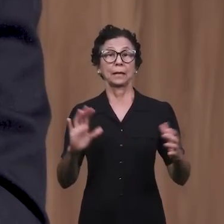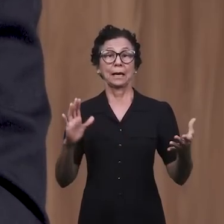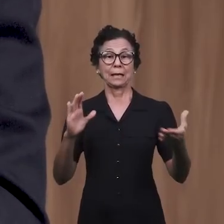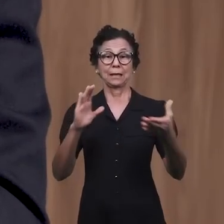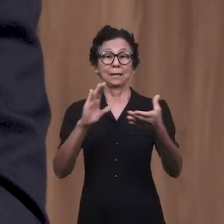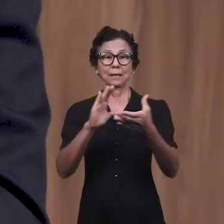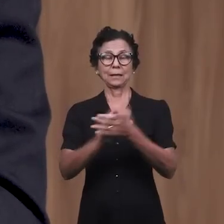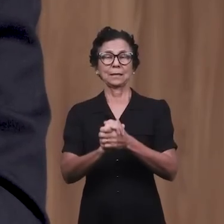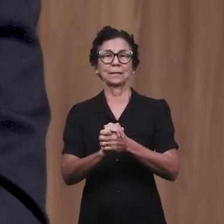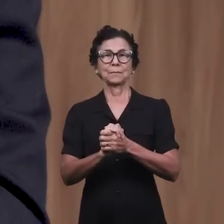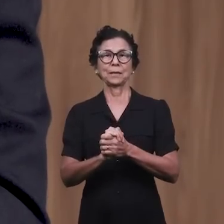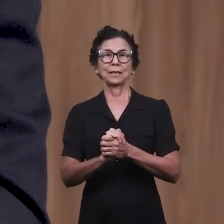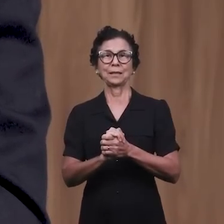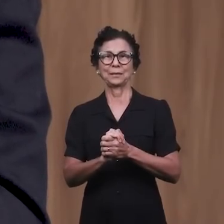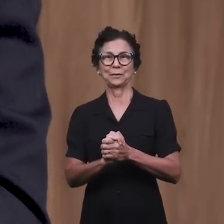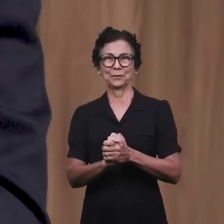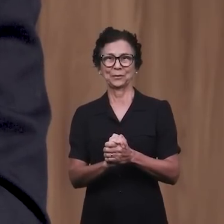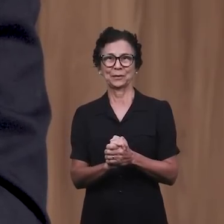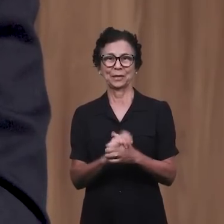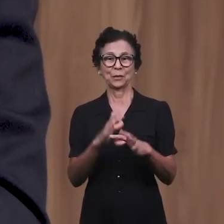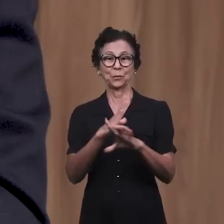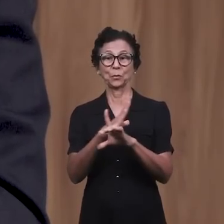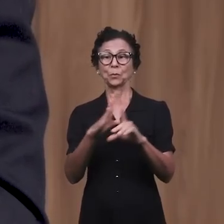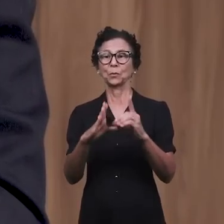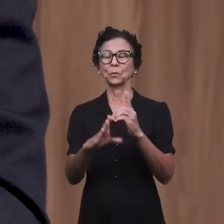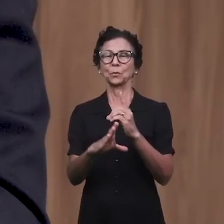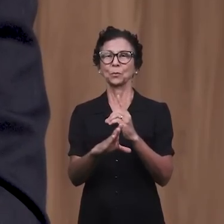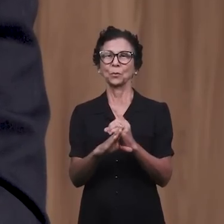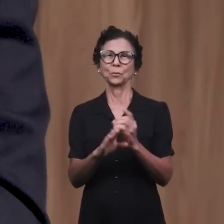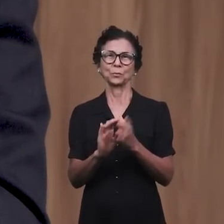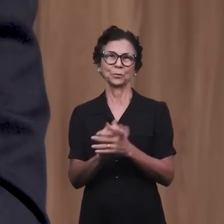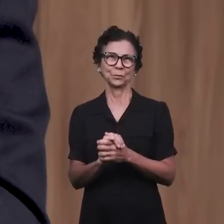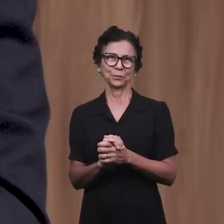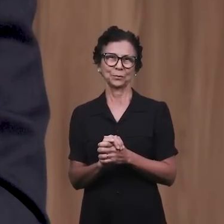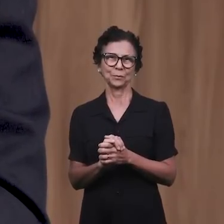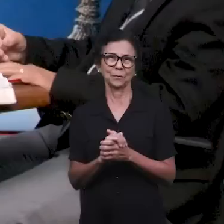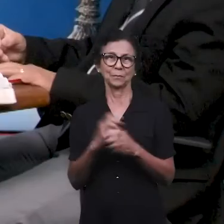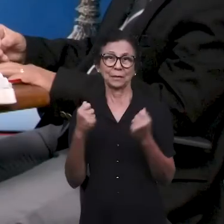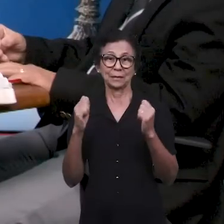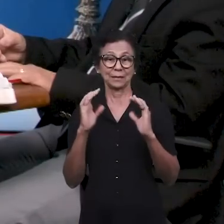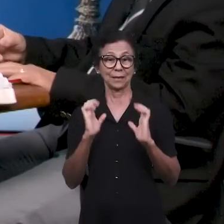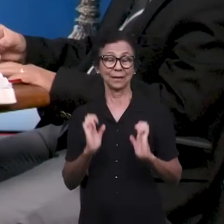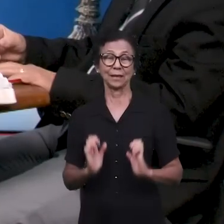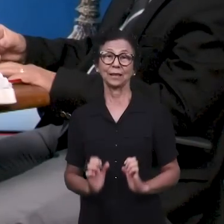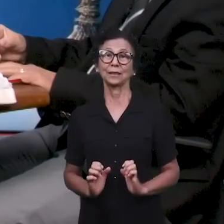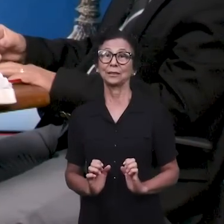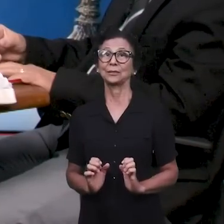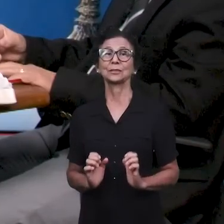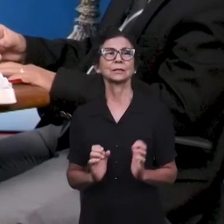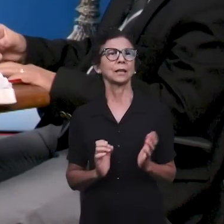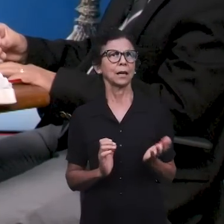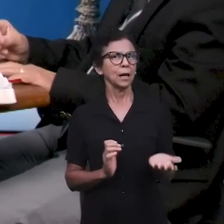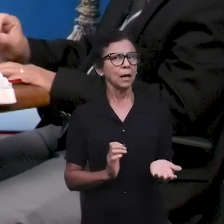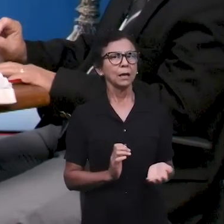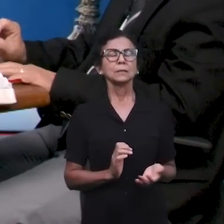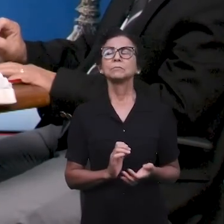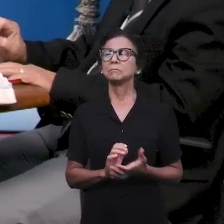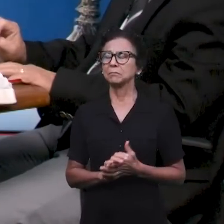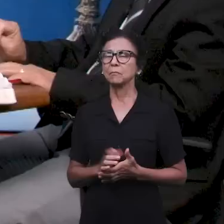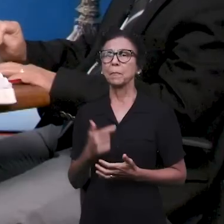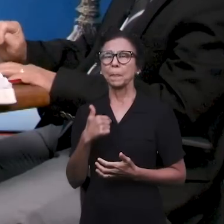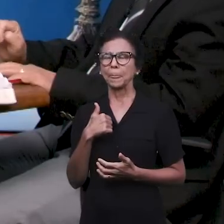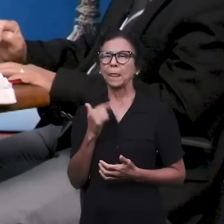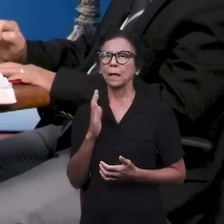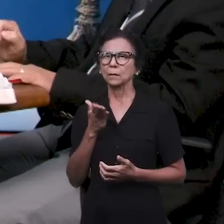casamento. Olha que coisa como o pastor tem que ser ético numa hora dessa, né? Eu já tive situações de conversar